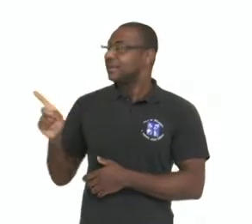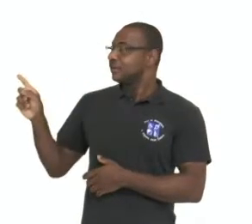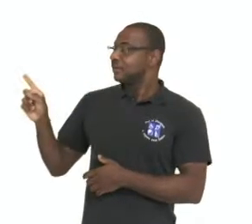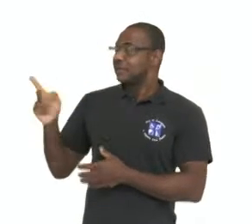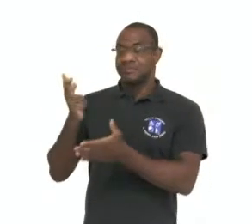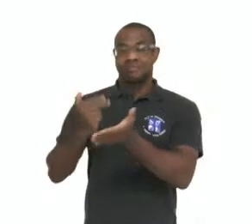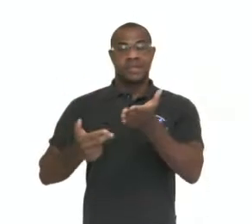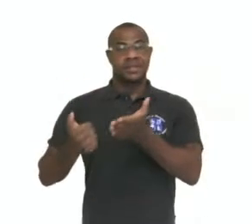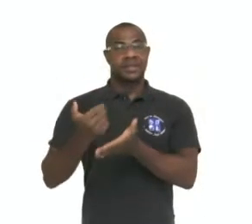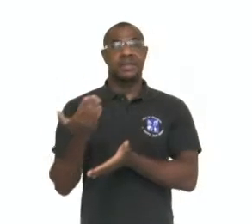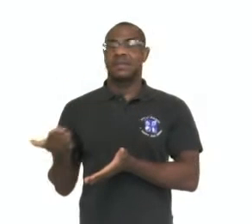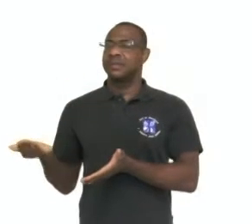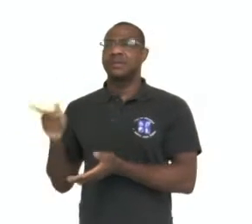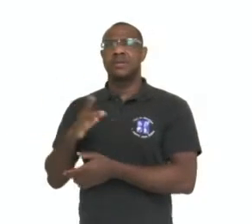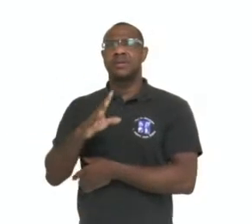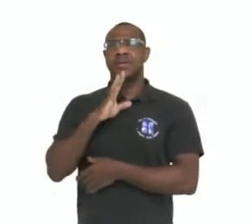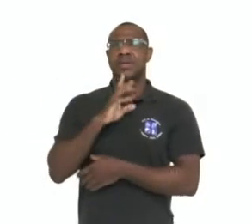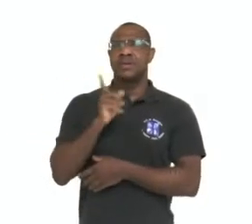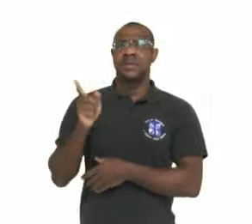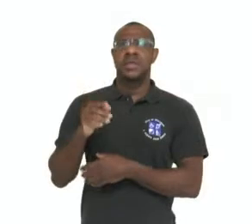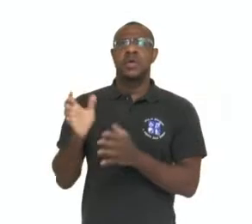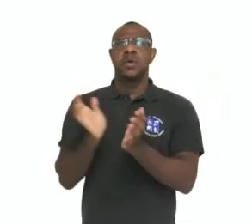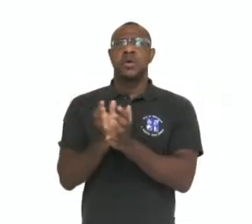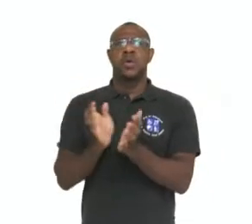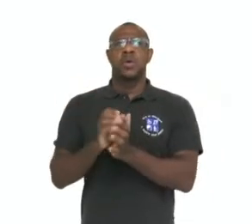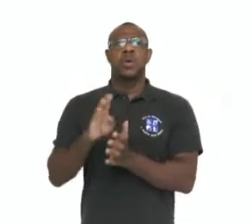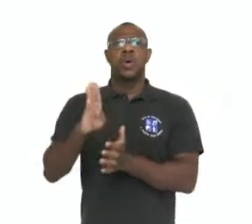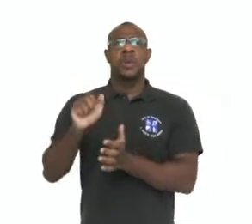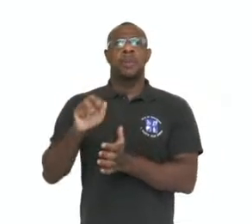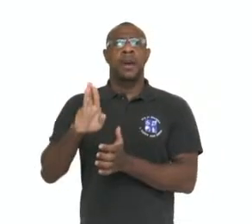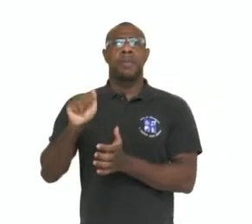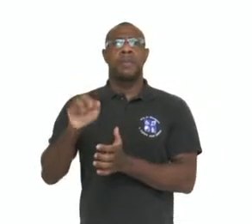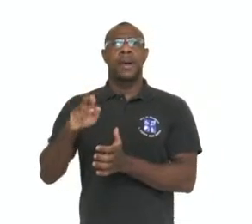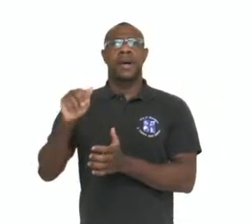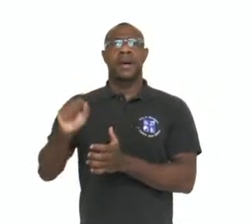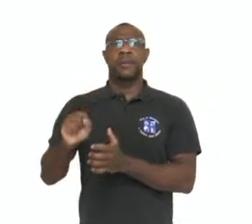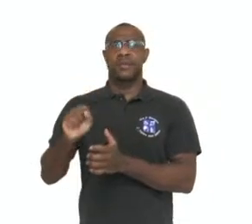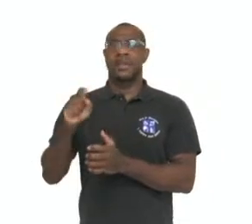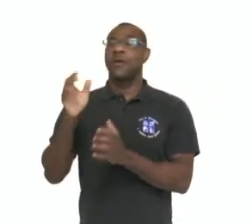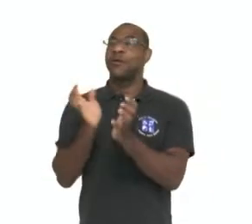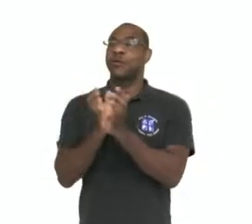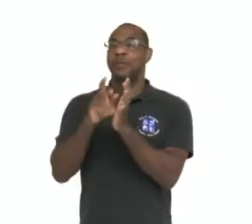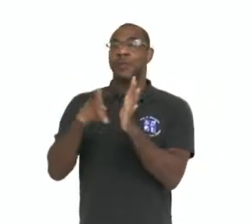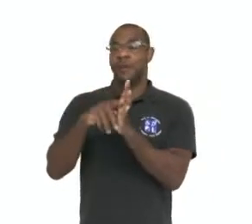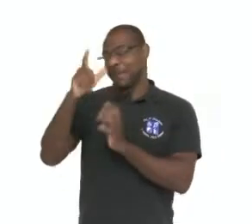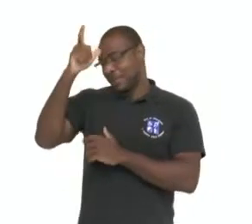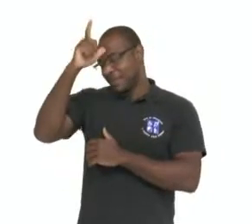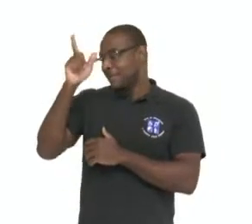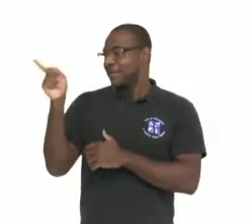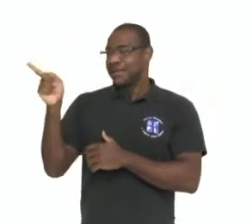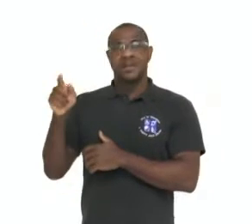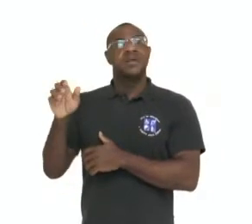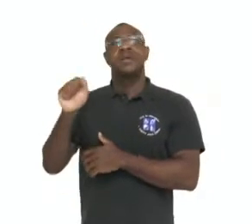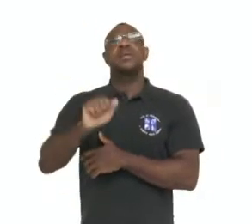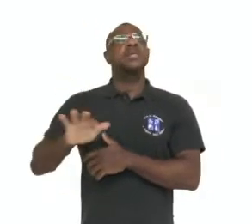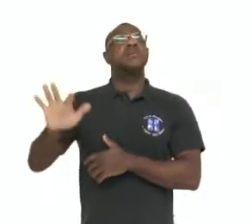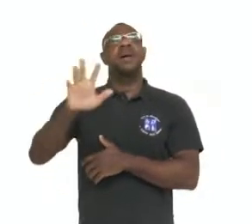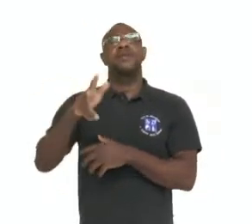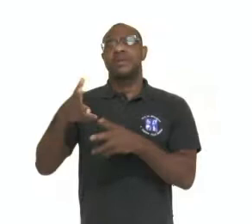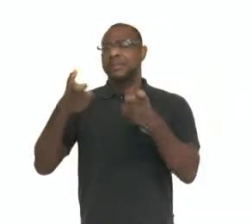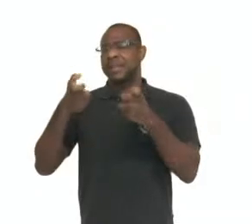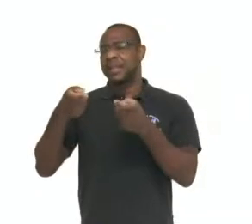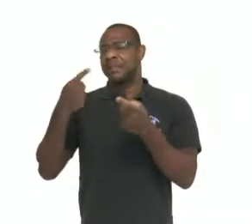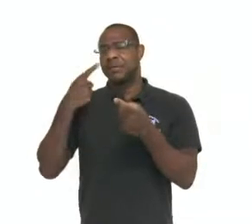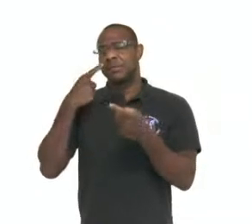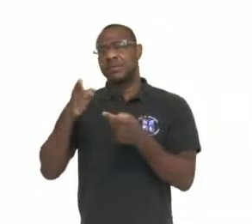desenho. Você já ouviu falar dos povos bárbaros? O que você sabe sobre eles? Que imagem vem à mente quando ouvimos a